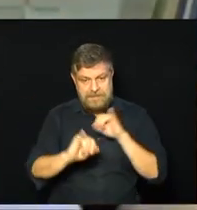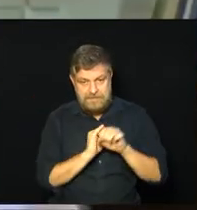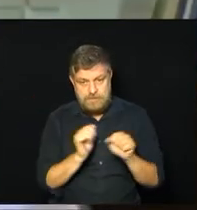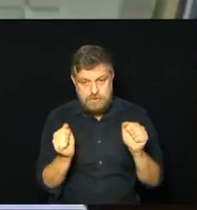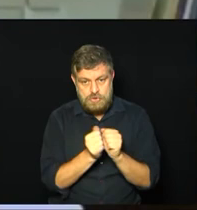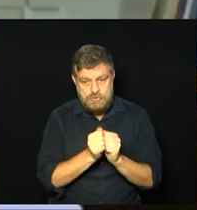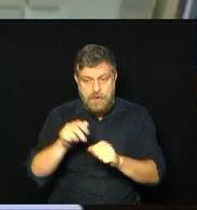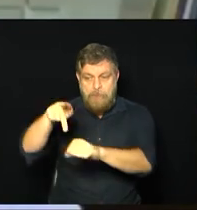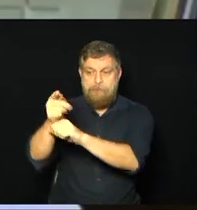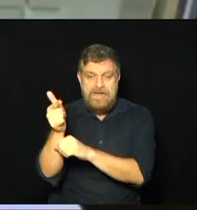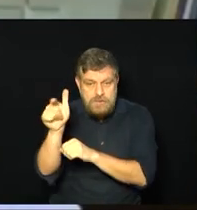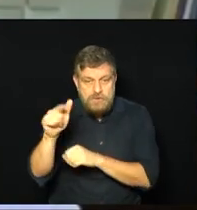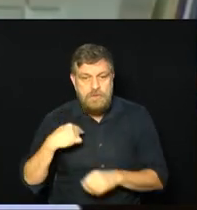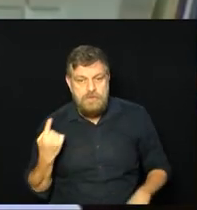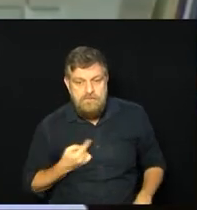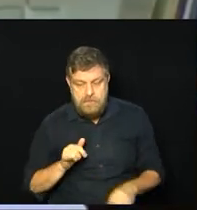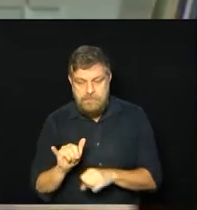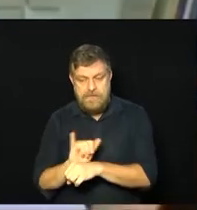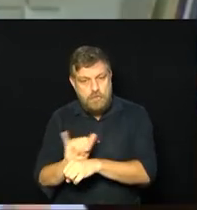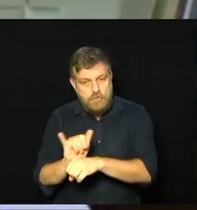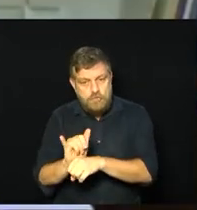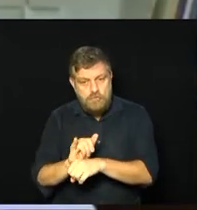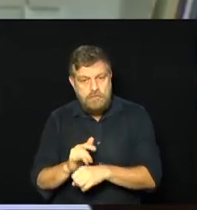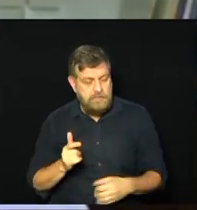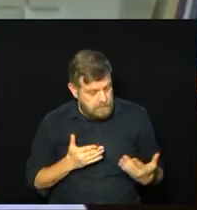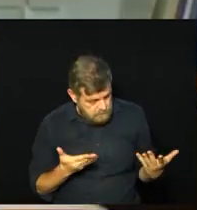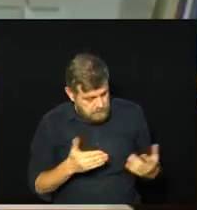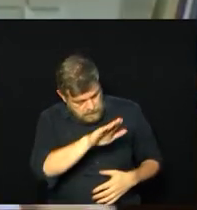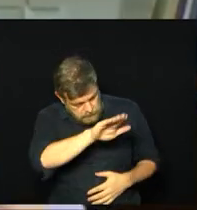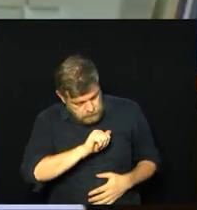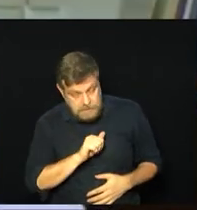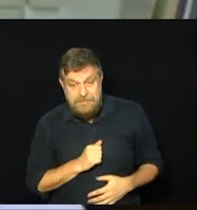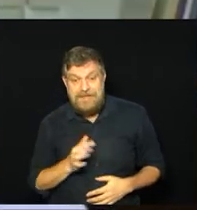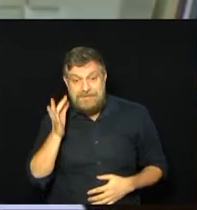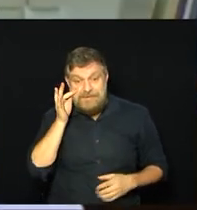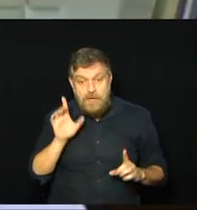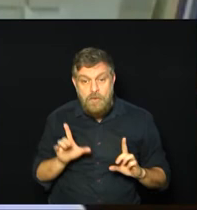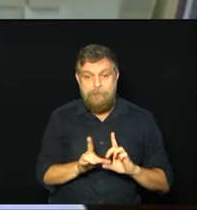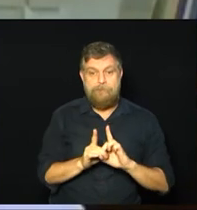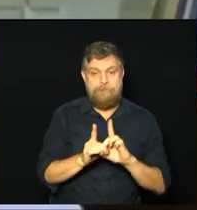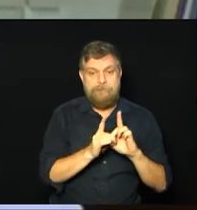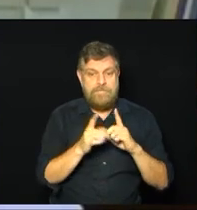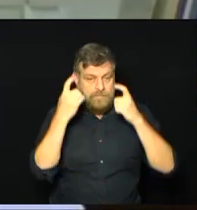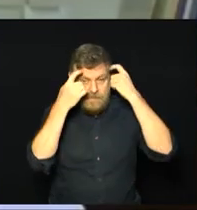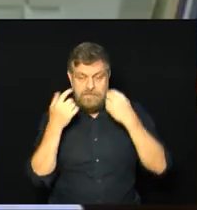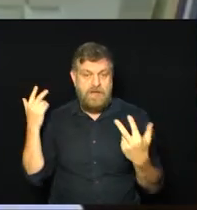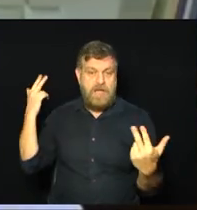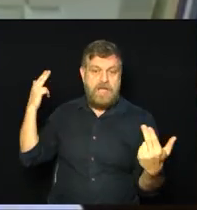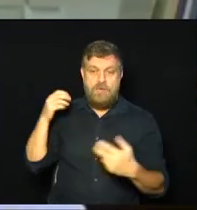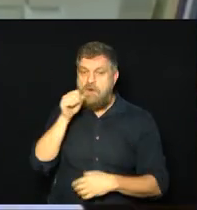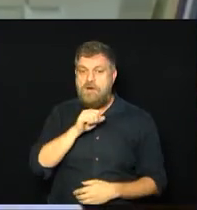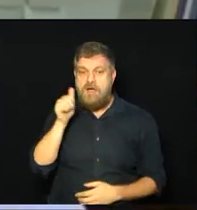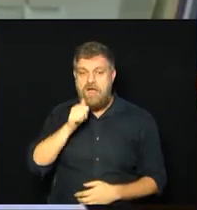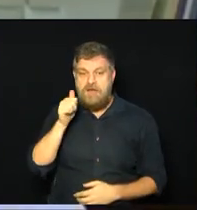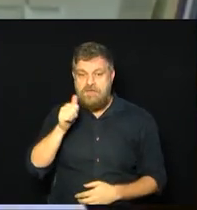conhecer um país diferente aqui pelo YouTube, não importa, é se fazer presente e ter a mesma preocupação que tinham as nossas avós